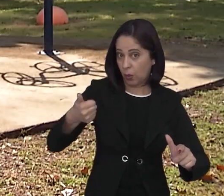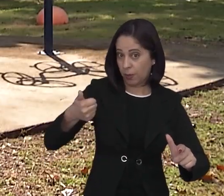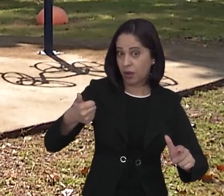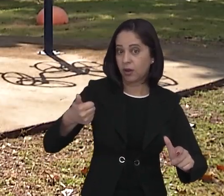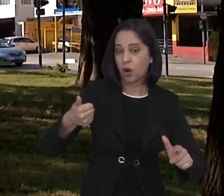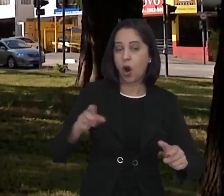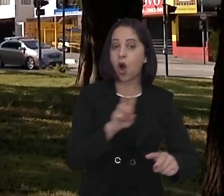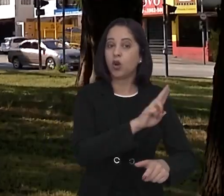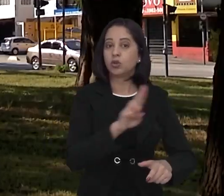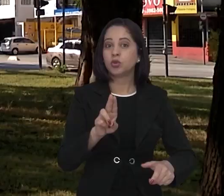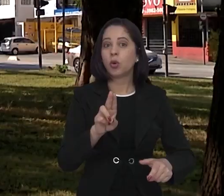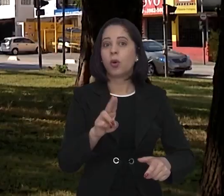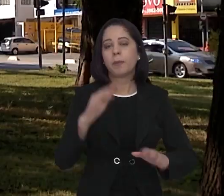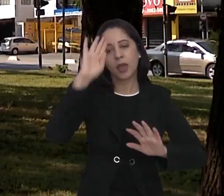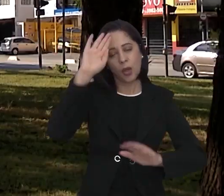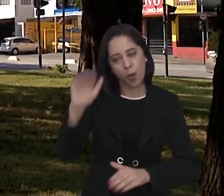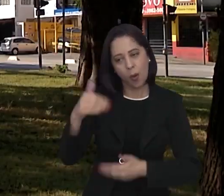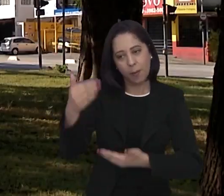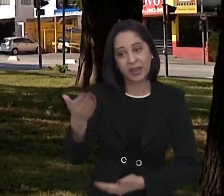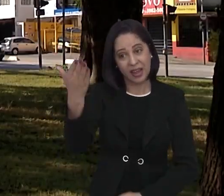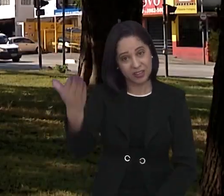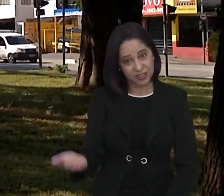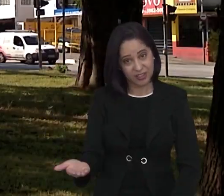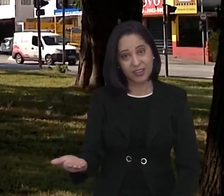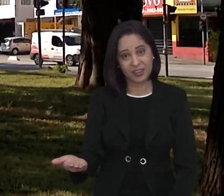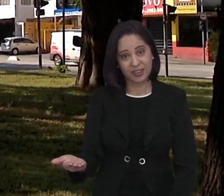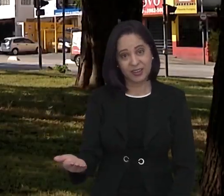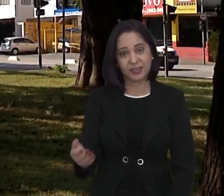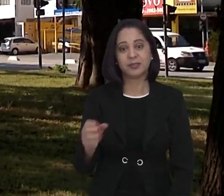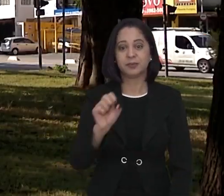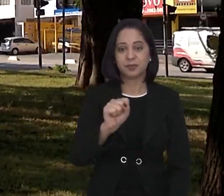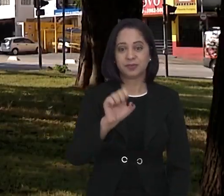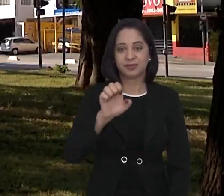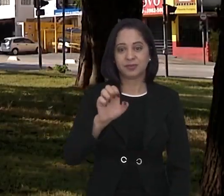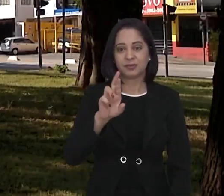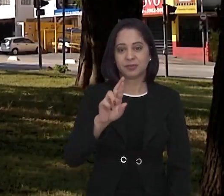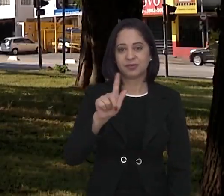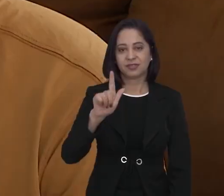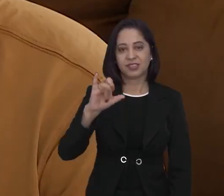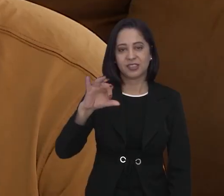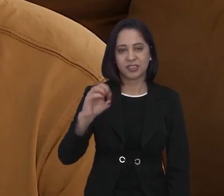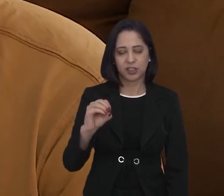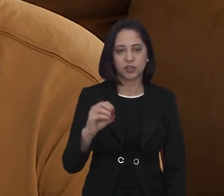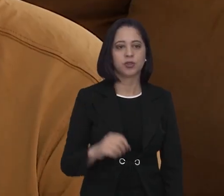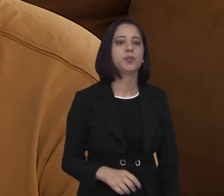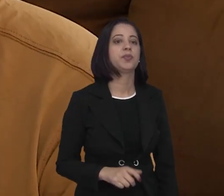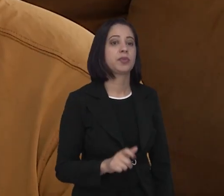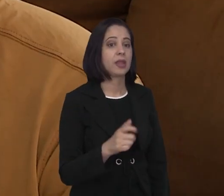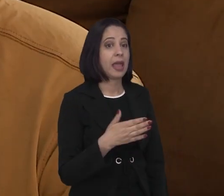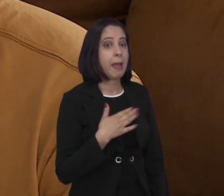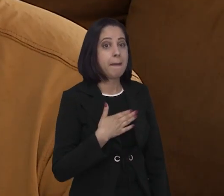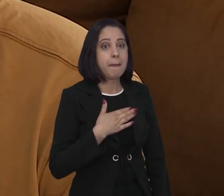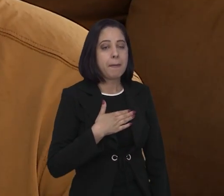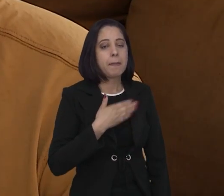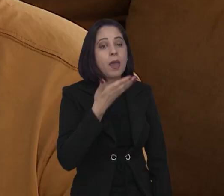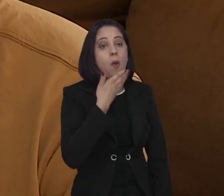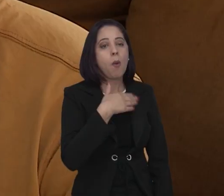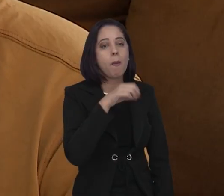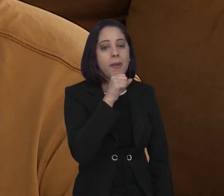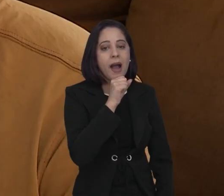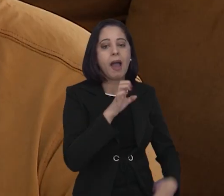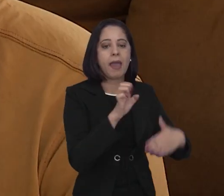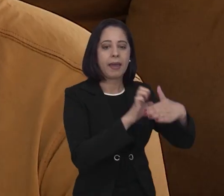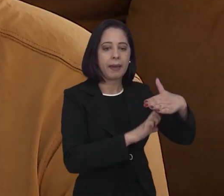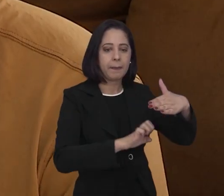qualidade de vida, recebe o nome do músico Sérgio Adelchi Bonadio Vaz. Foi empresário musical, uma